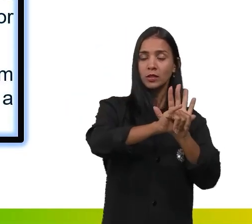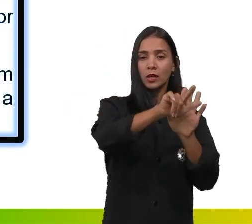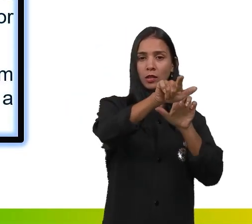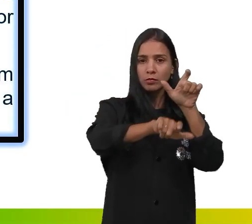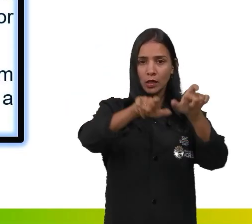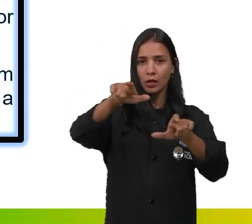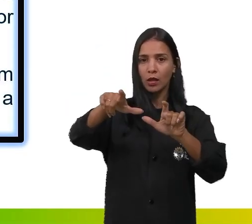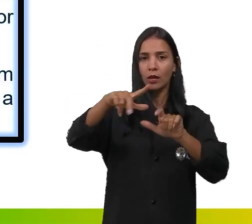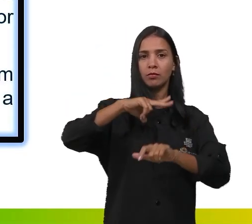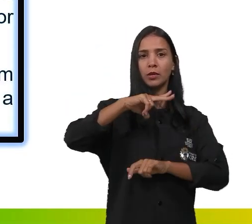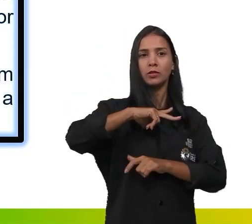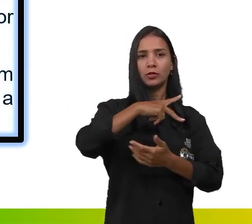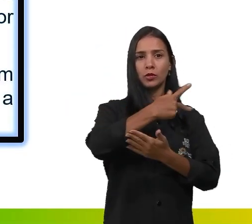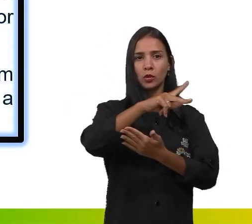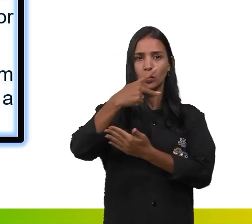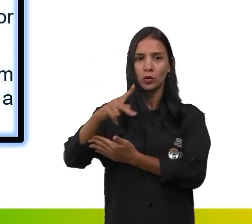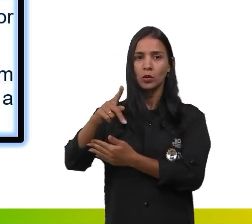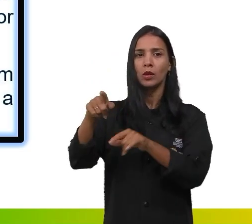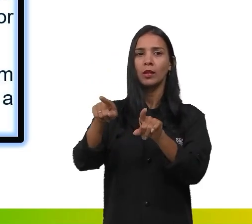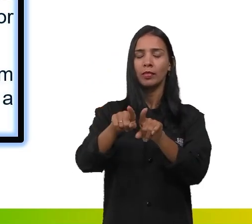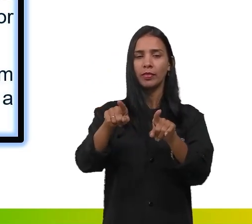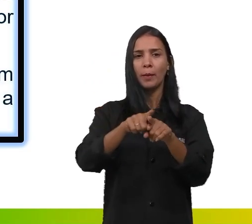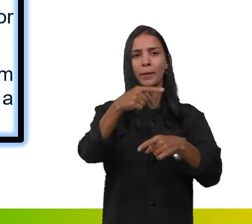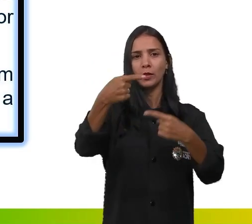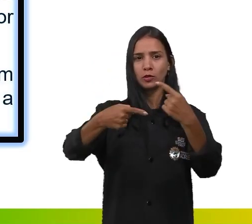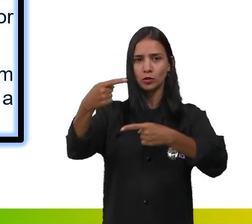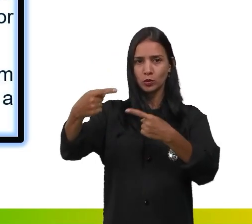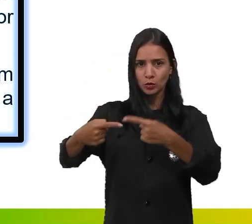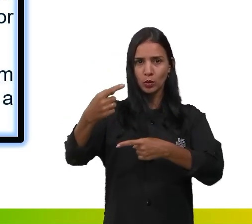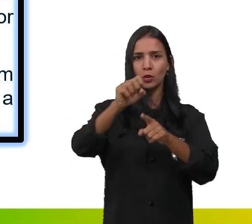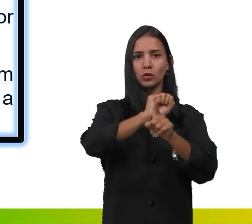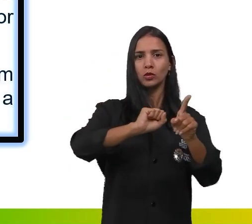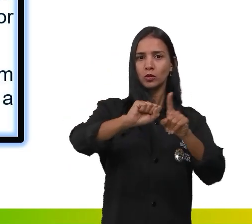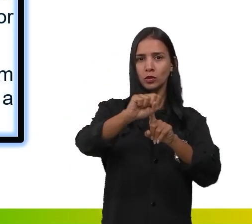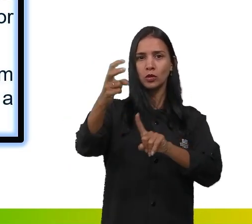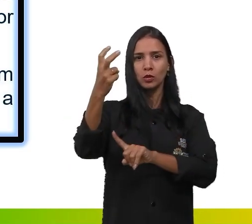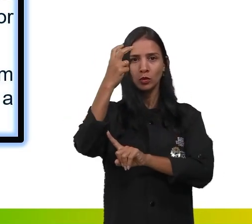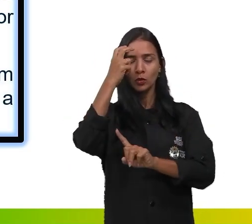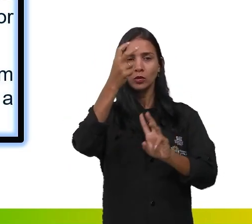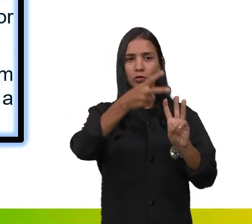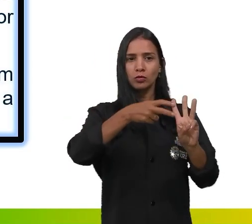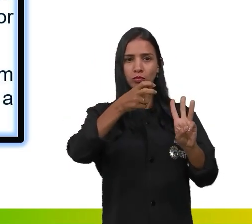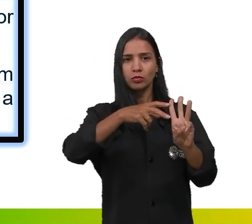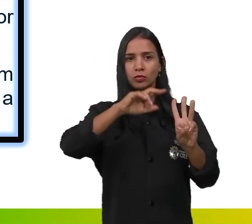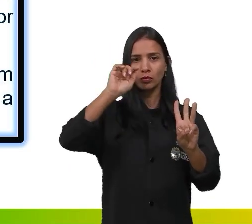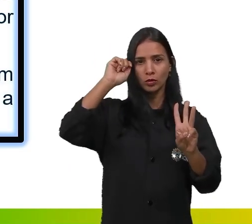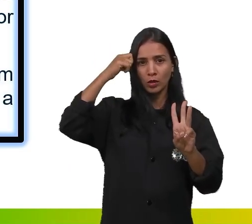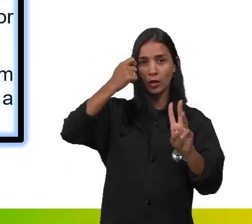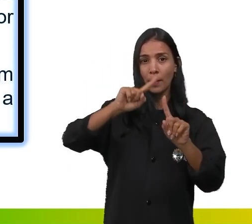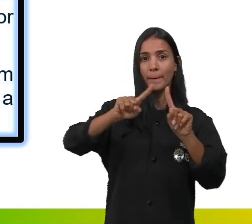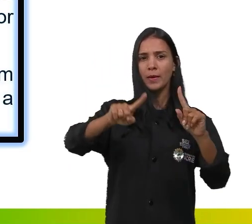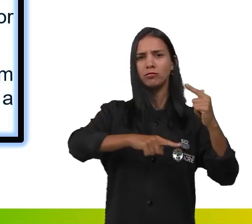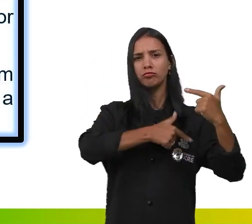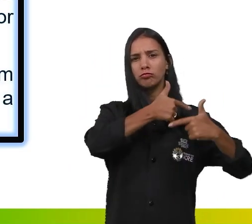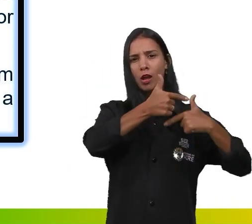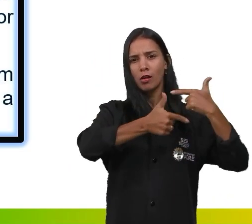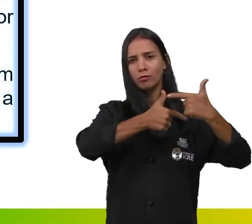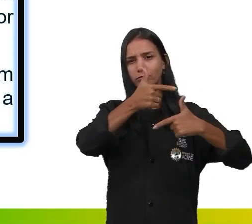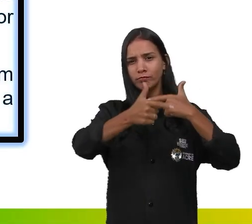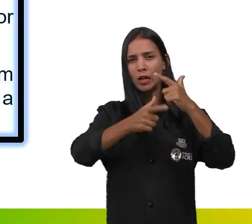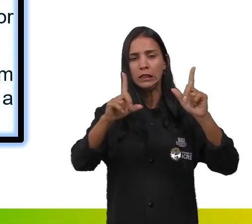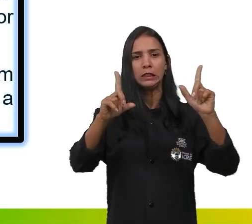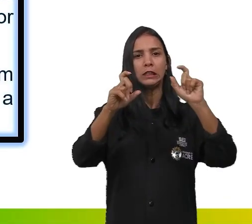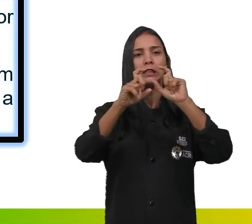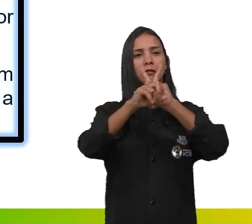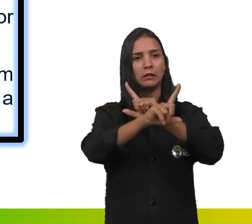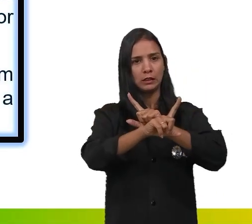o protagonismo político, social, cultural dos povos indígenas e afrodescendentes como uma construção